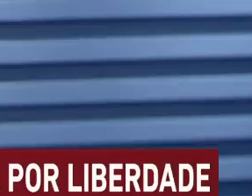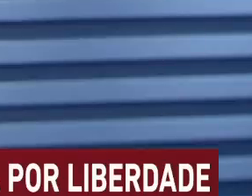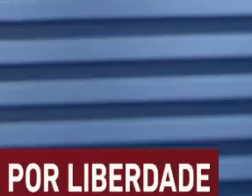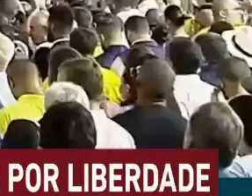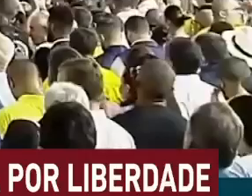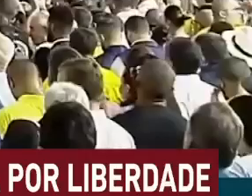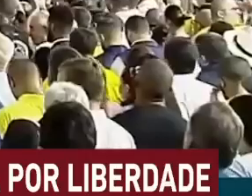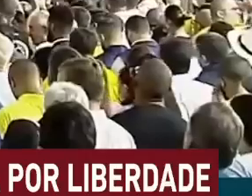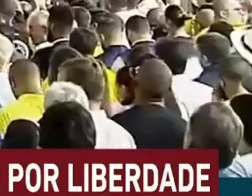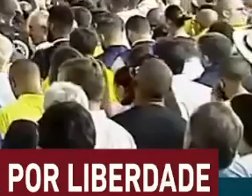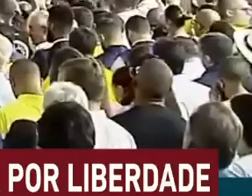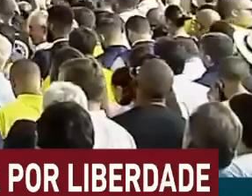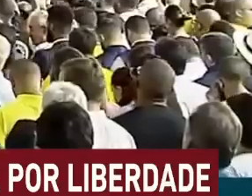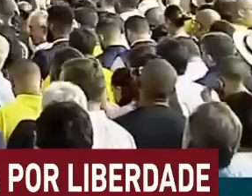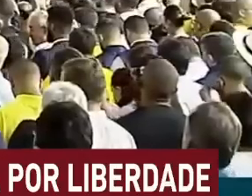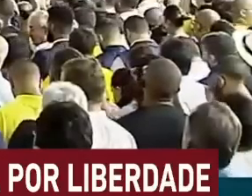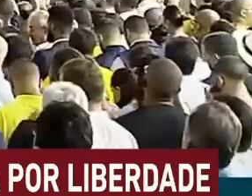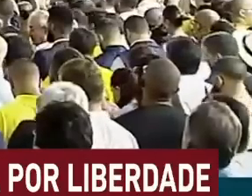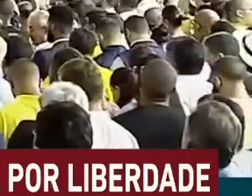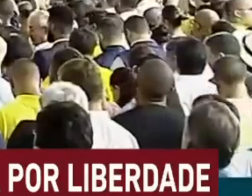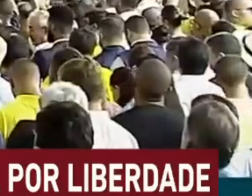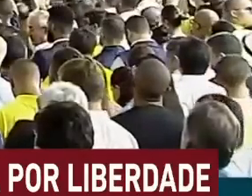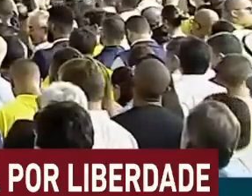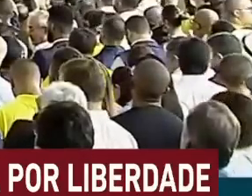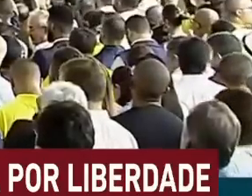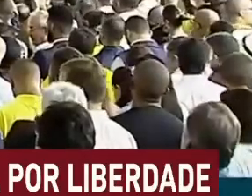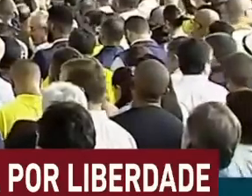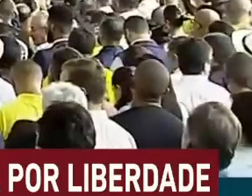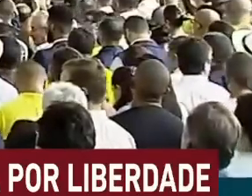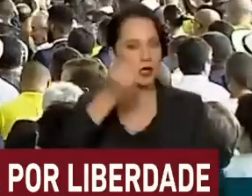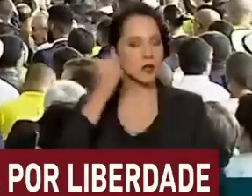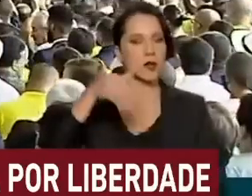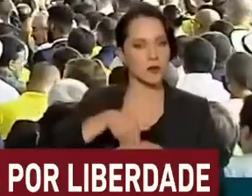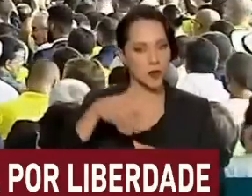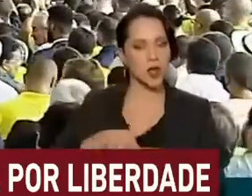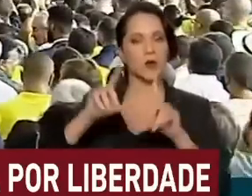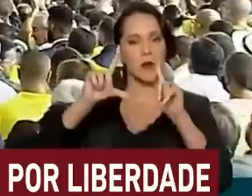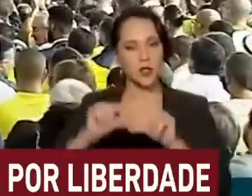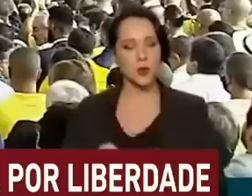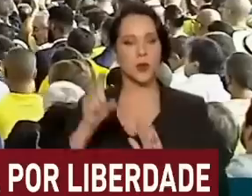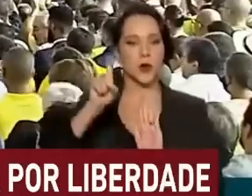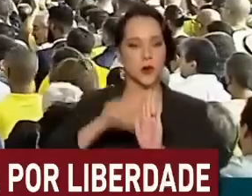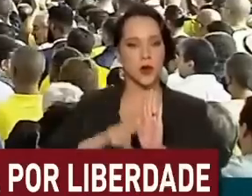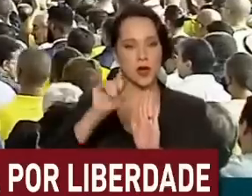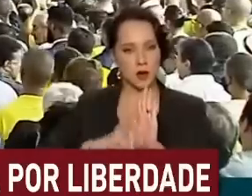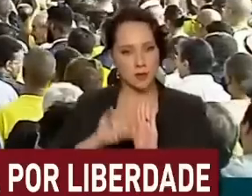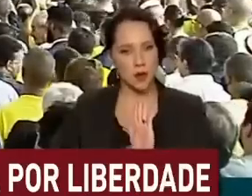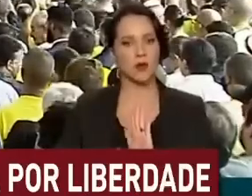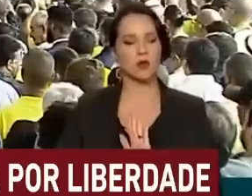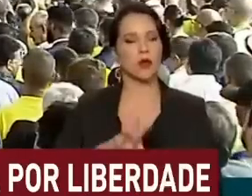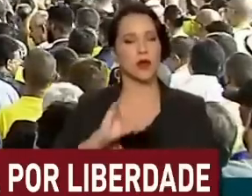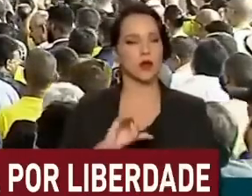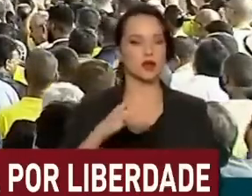posto para o Estado A grande maioria dos deputados e senadores votaram para diminuir o imposto Estadual